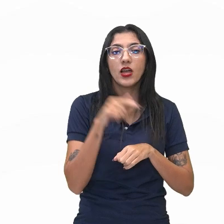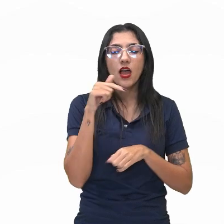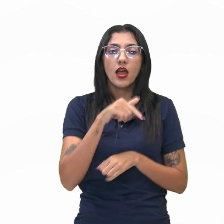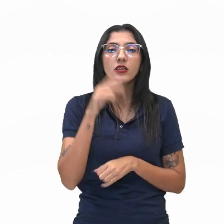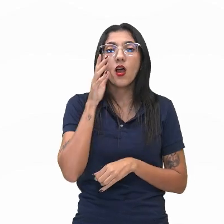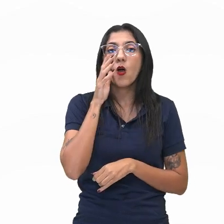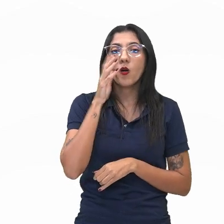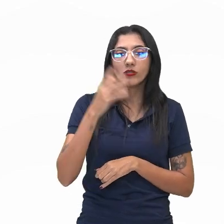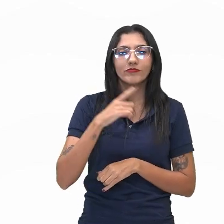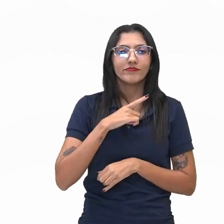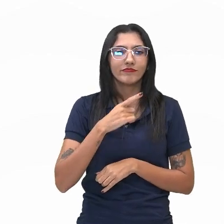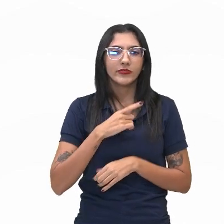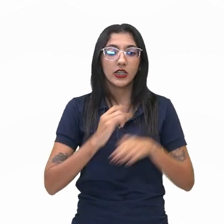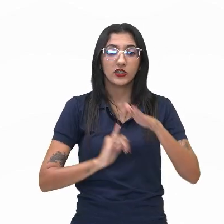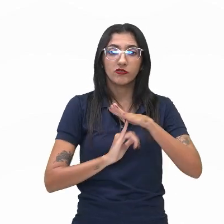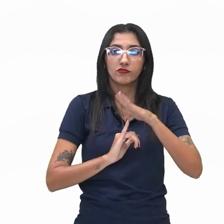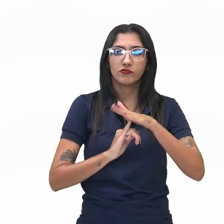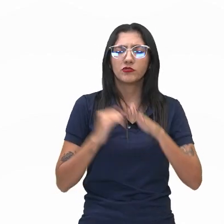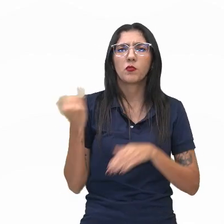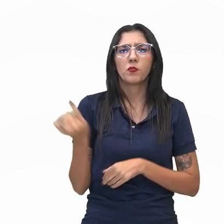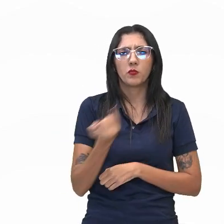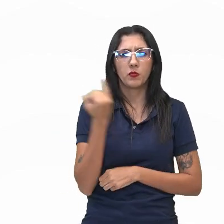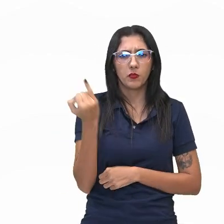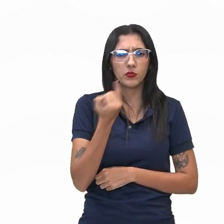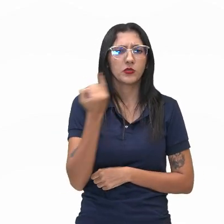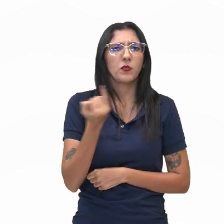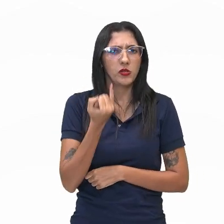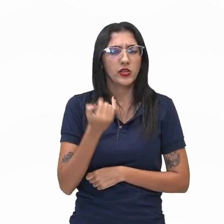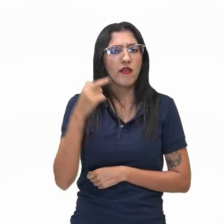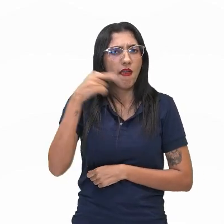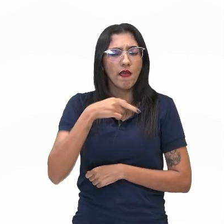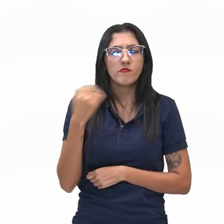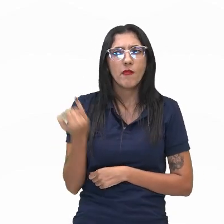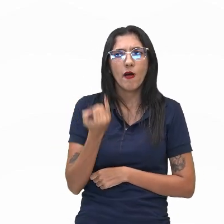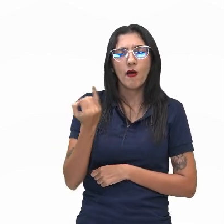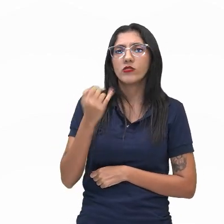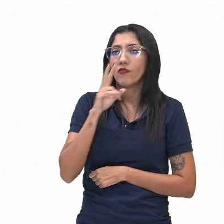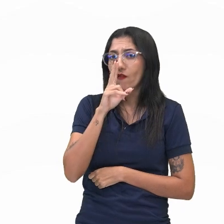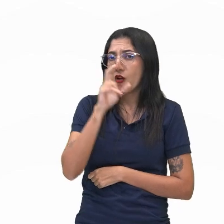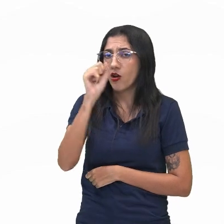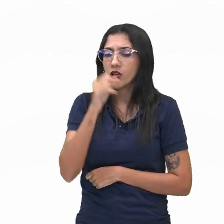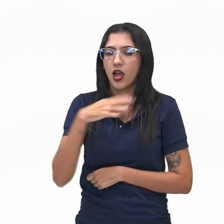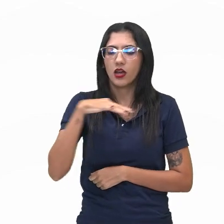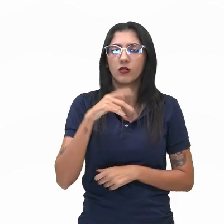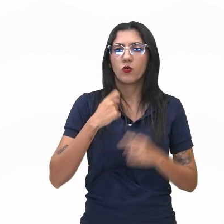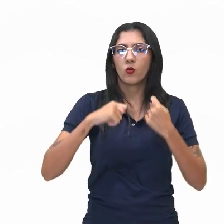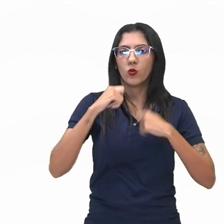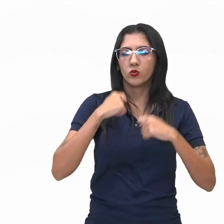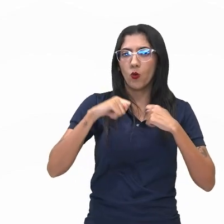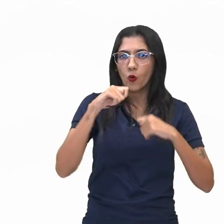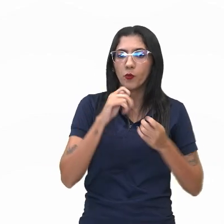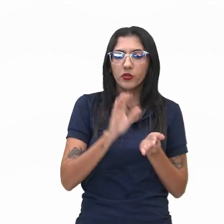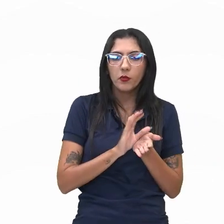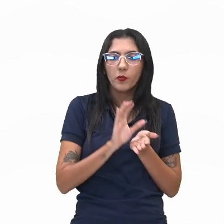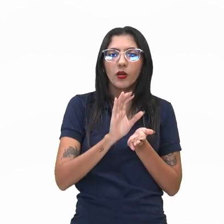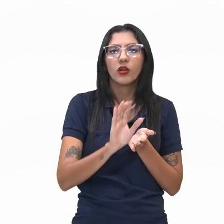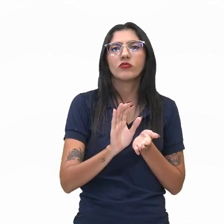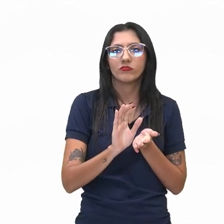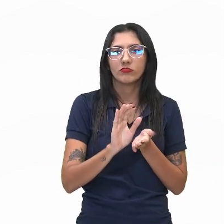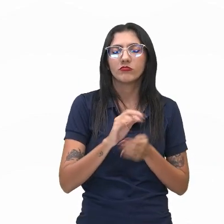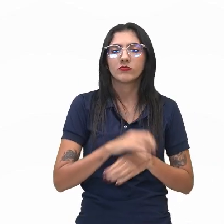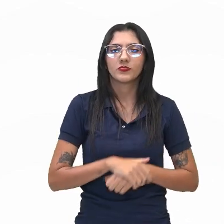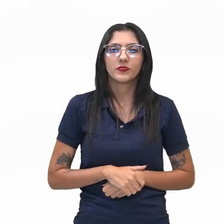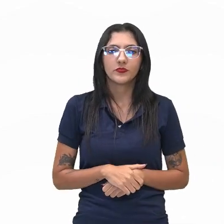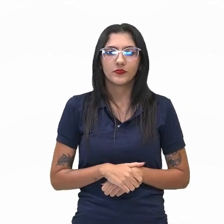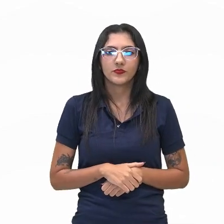vai existir instituições importantes que acabam fortalecendo tanto a parte econômica e financeira entre os seus membros.